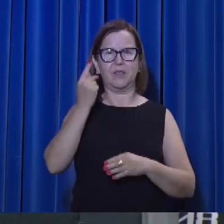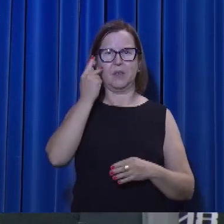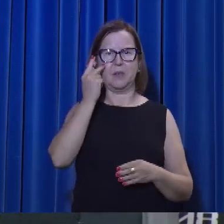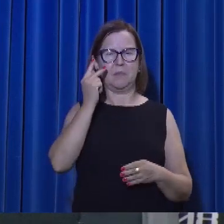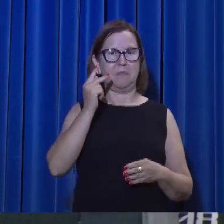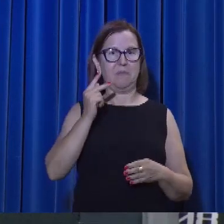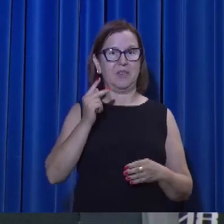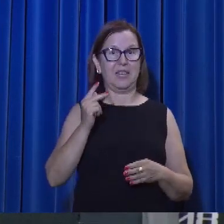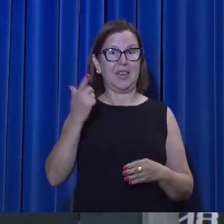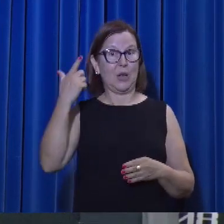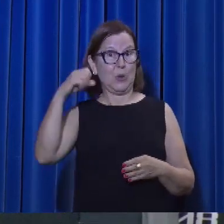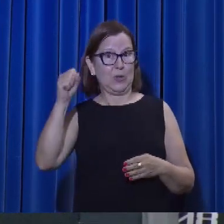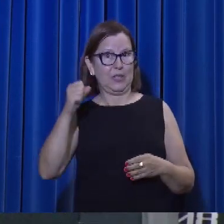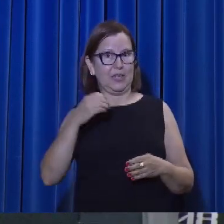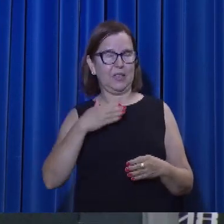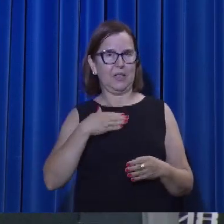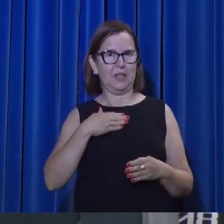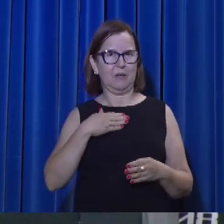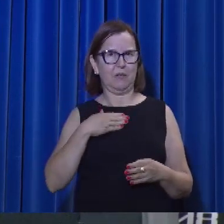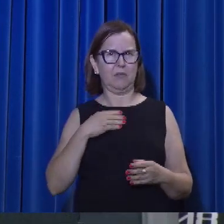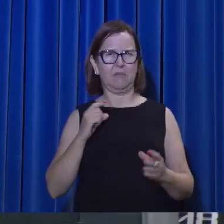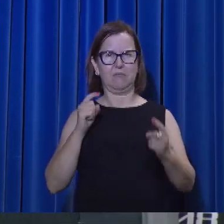aqui.